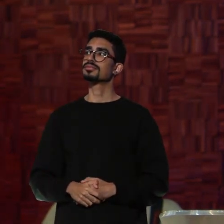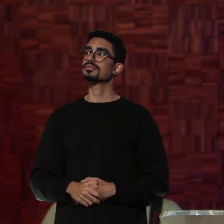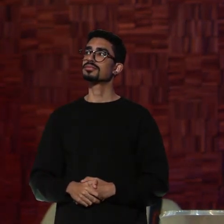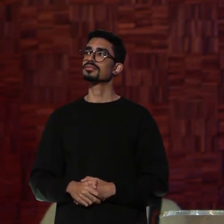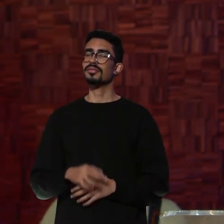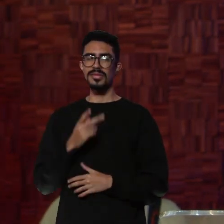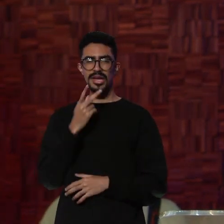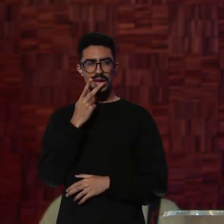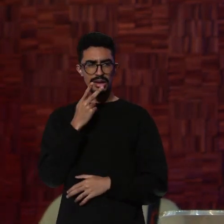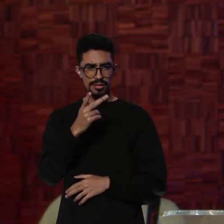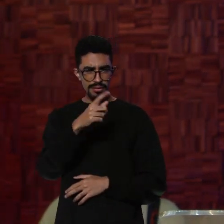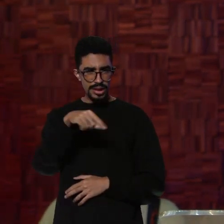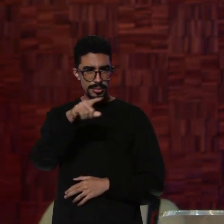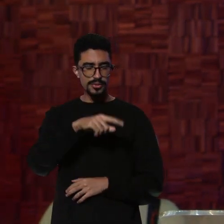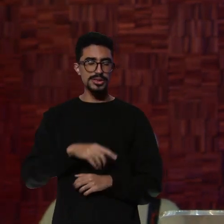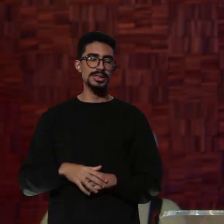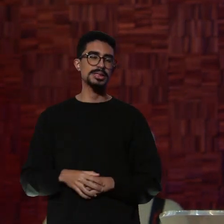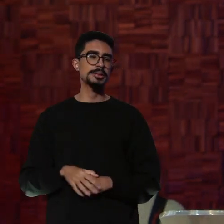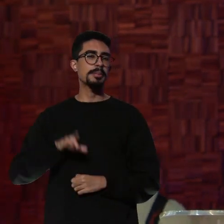Mas ele nos ensina uma grande lição.